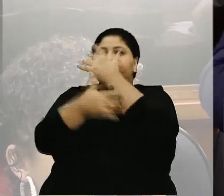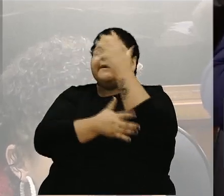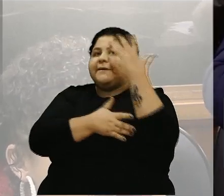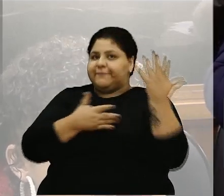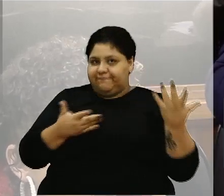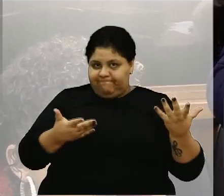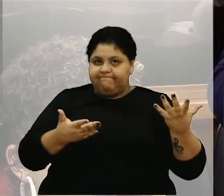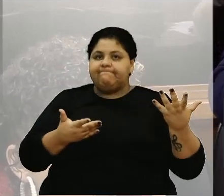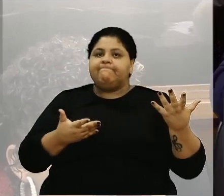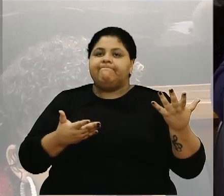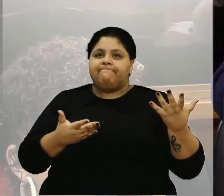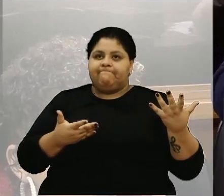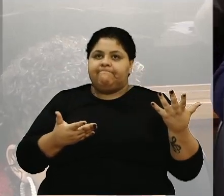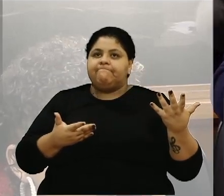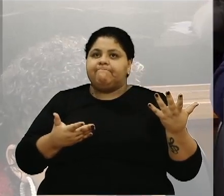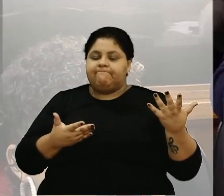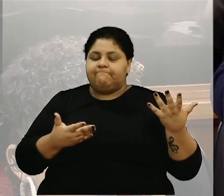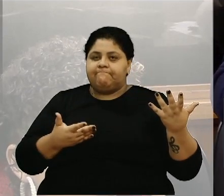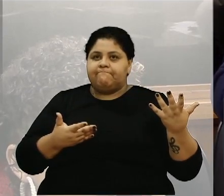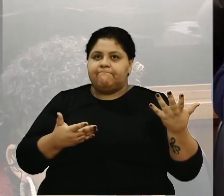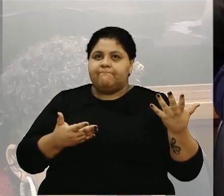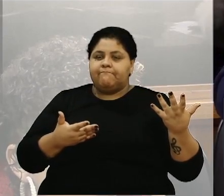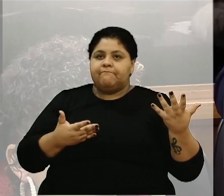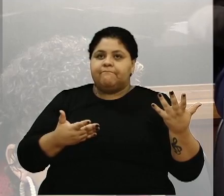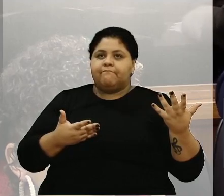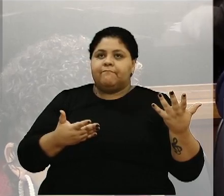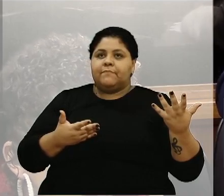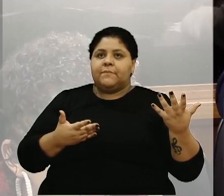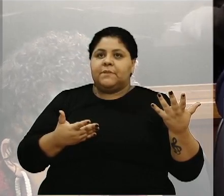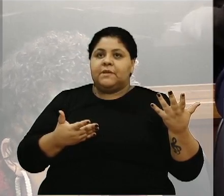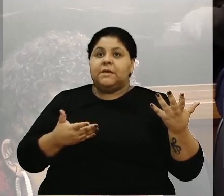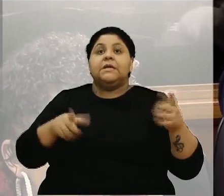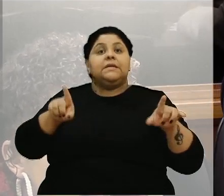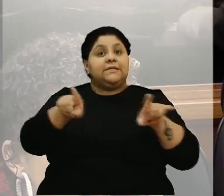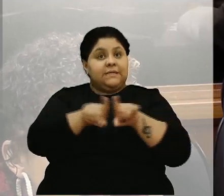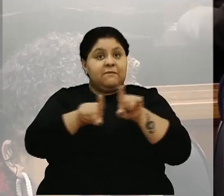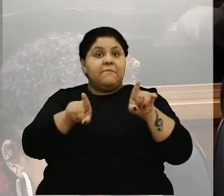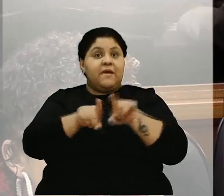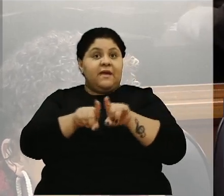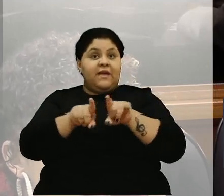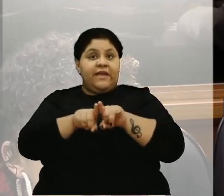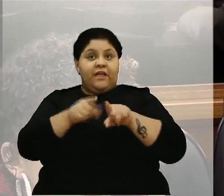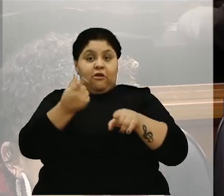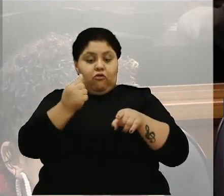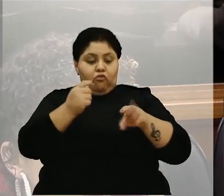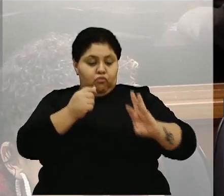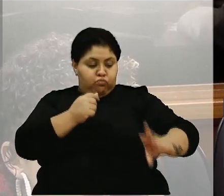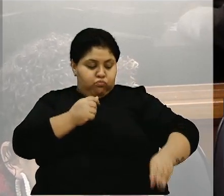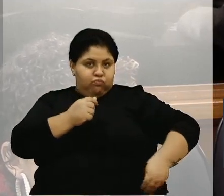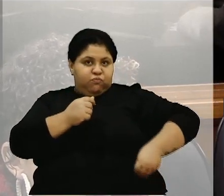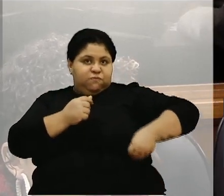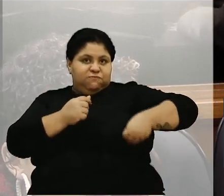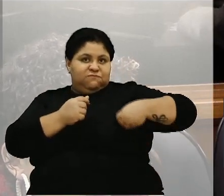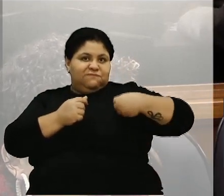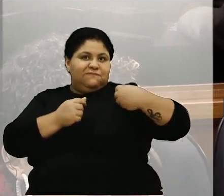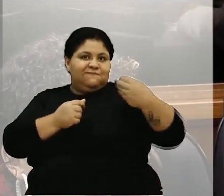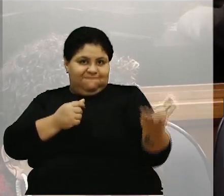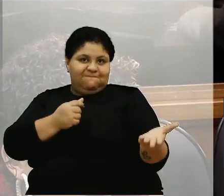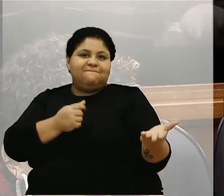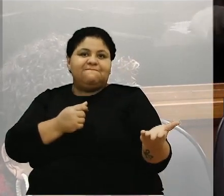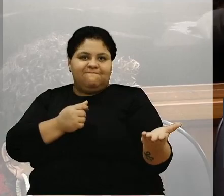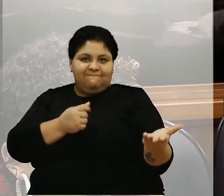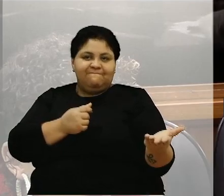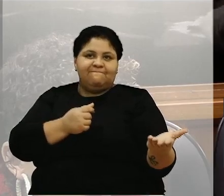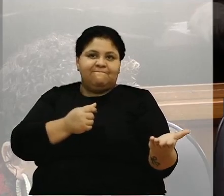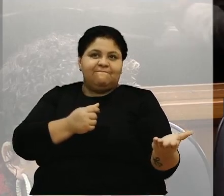ter que... Isso parte, vereador Lucas Dil, também por botar a mão no bolso, Nós vamos ter que recrudescer algumas coisas daquilo que compete